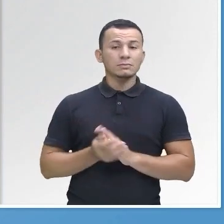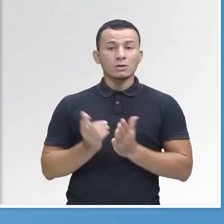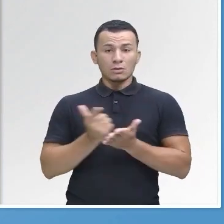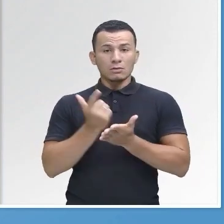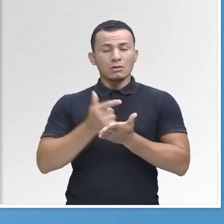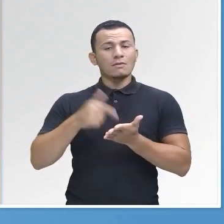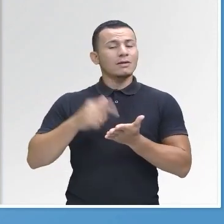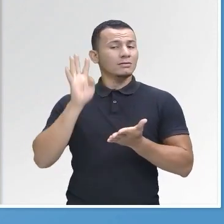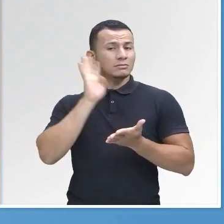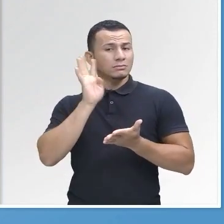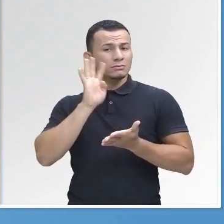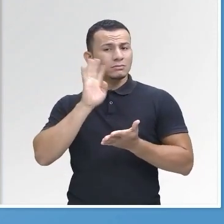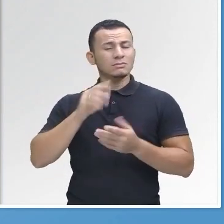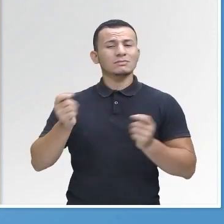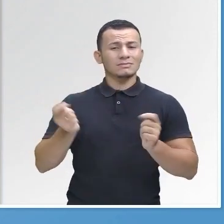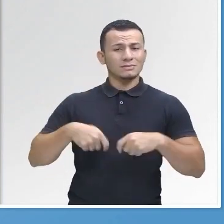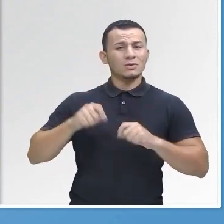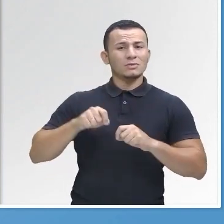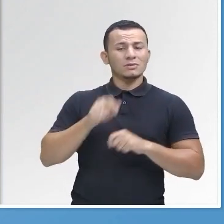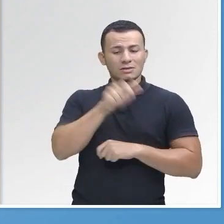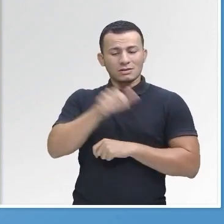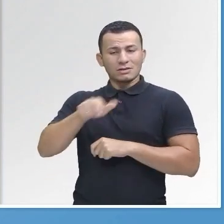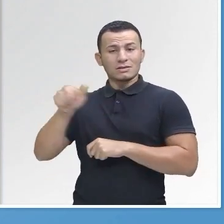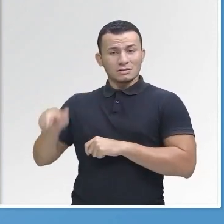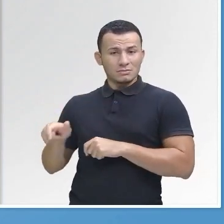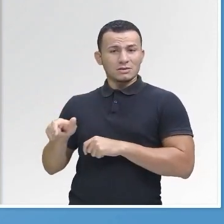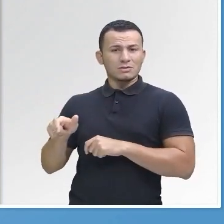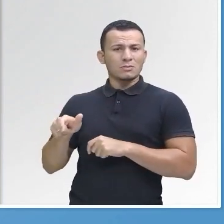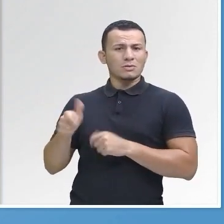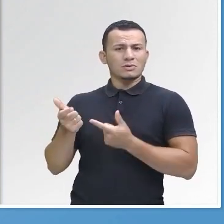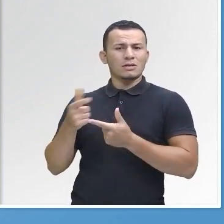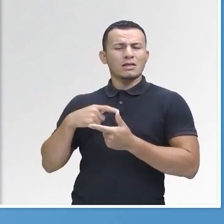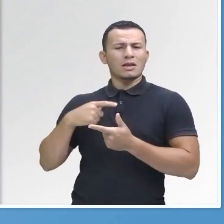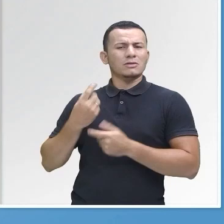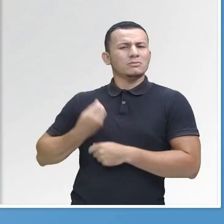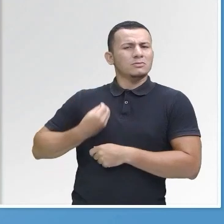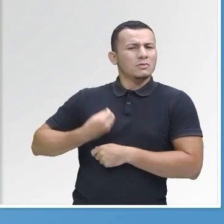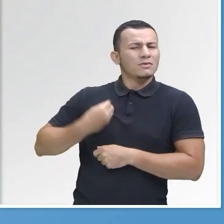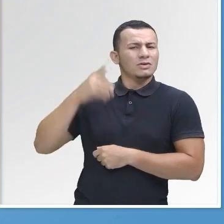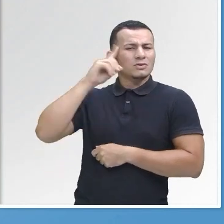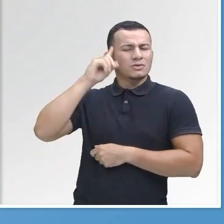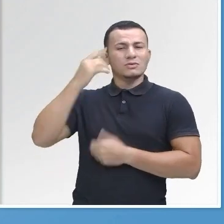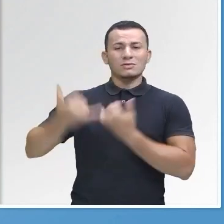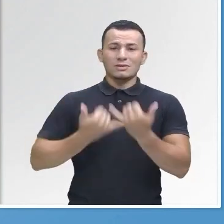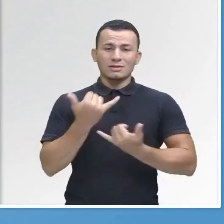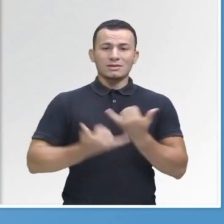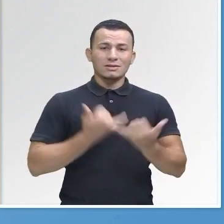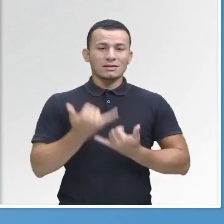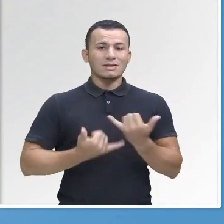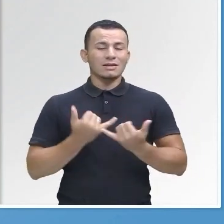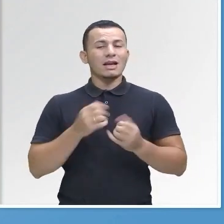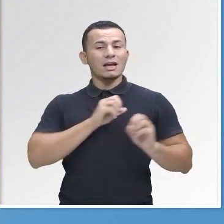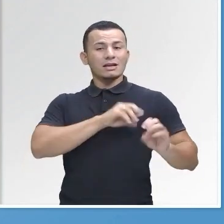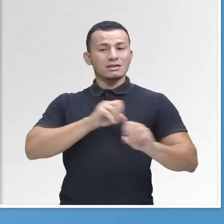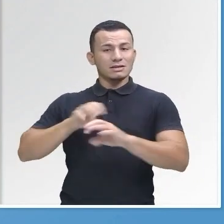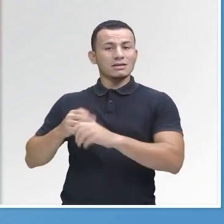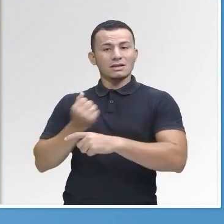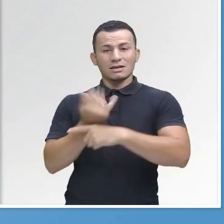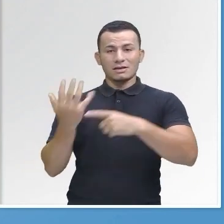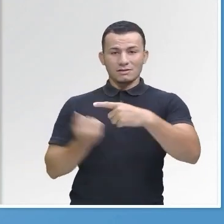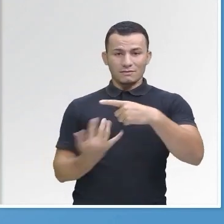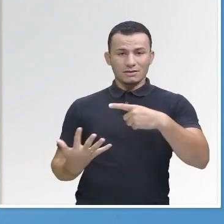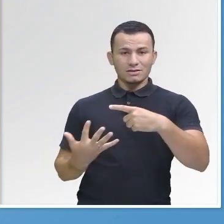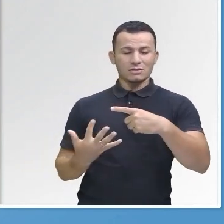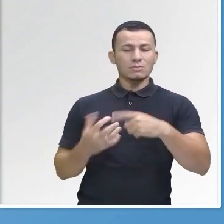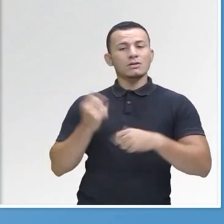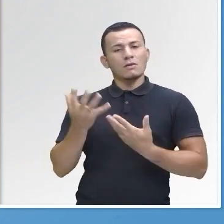divertida, vai fazer com que os personagens, através de situações do dia a dia, de brincadeiras, lhe ensinem frações. Então, à medida que você for